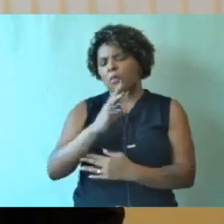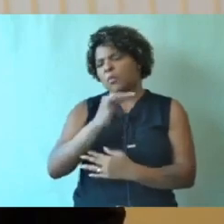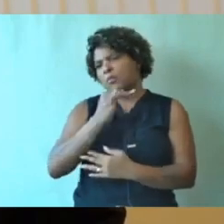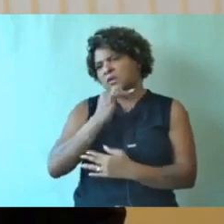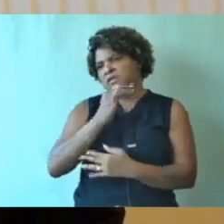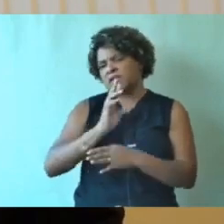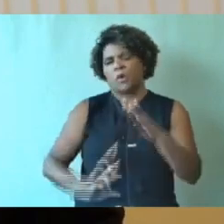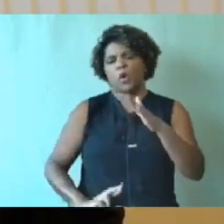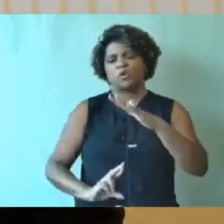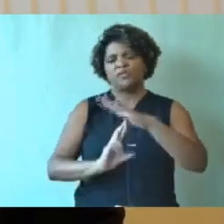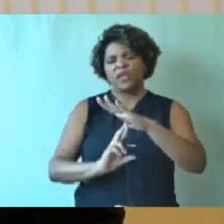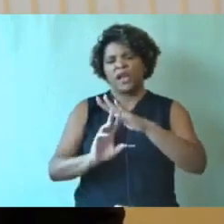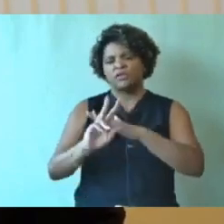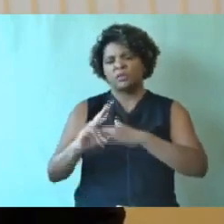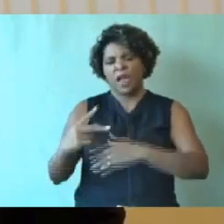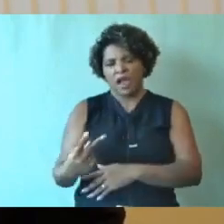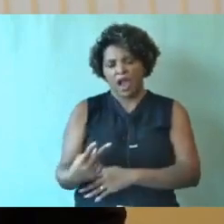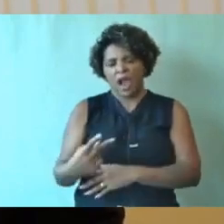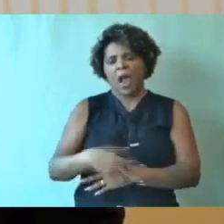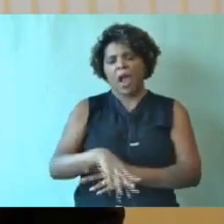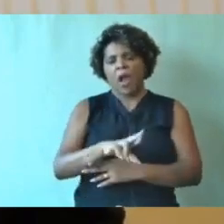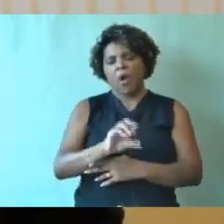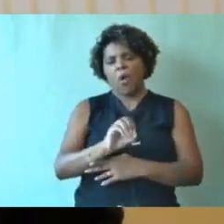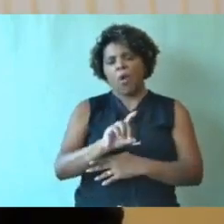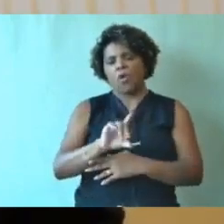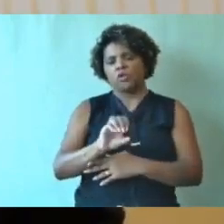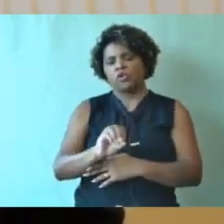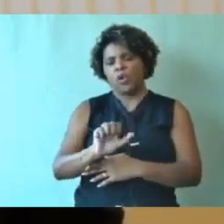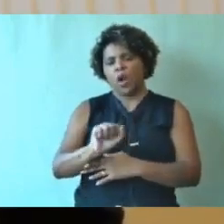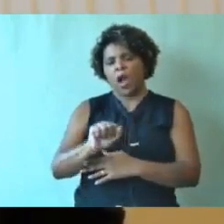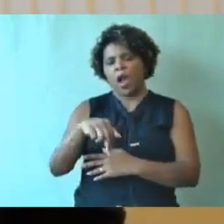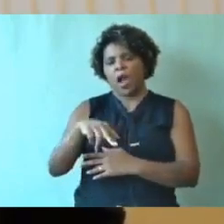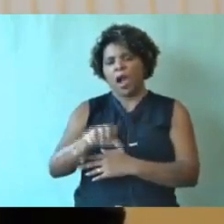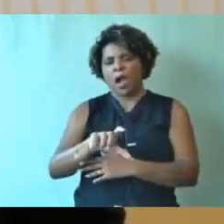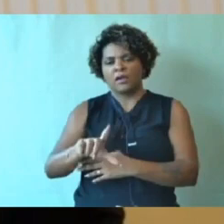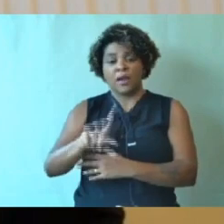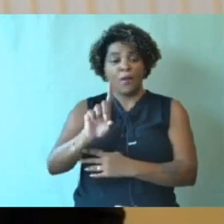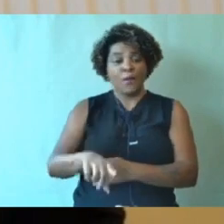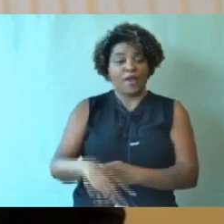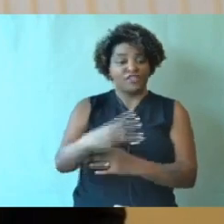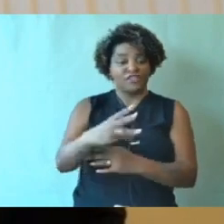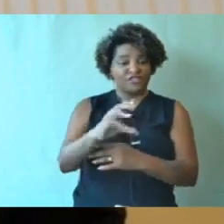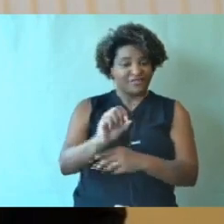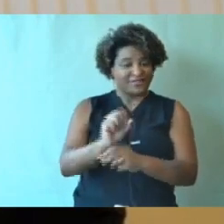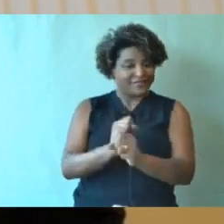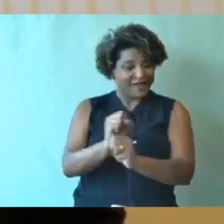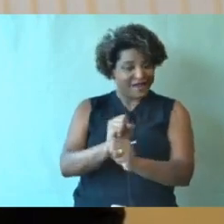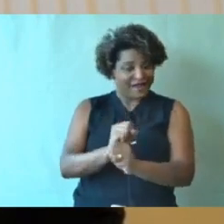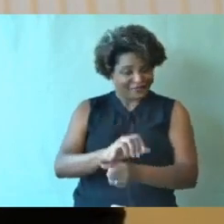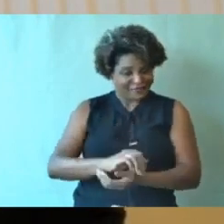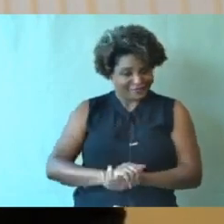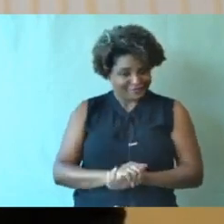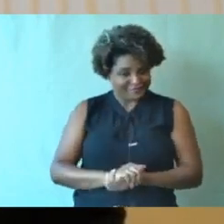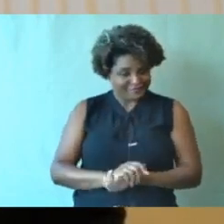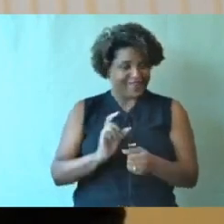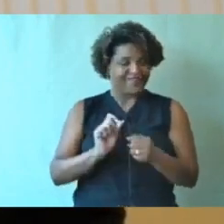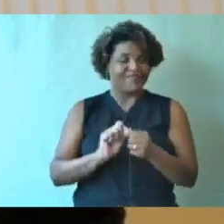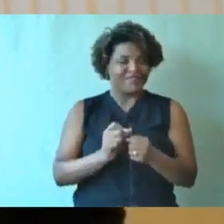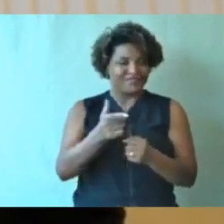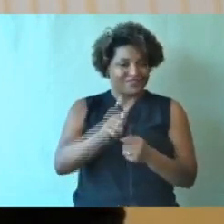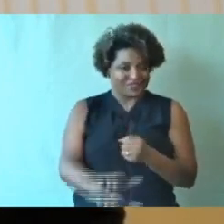30 anos. O plano rodoviário de concessão do Estado é de 30 anos para retornar o investimento. Porque quanto mais